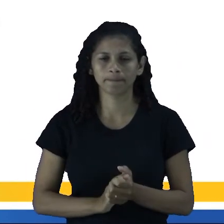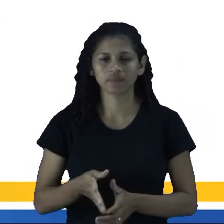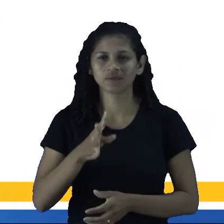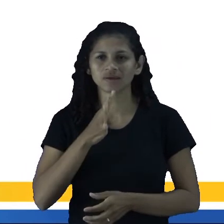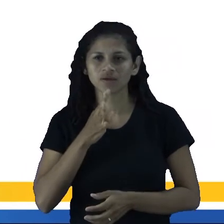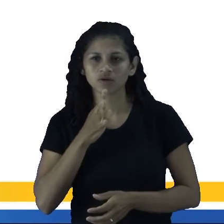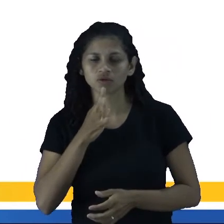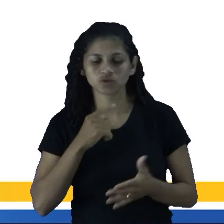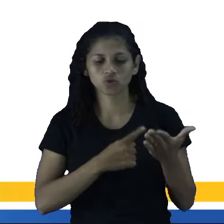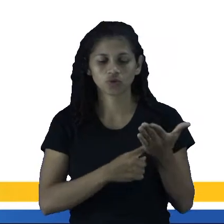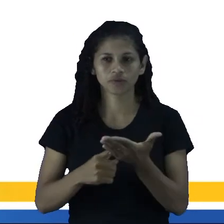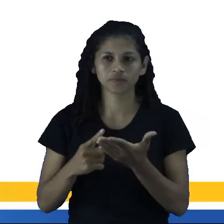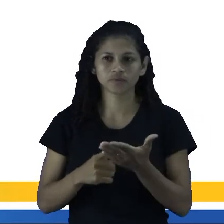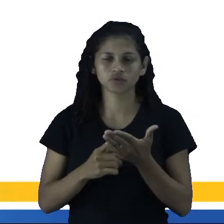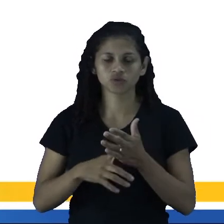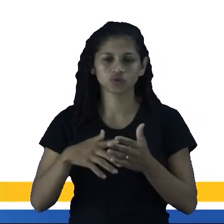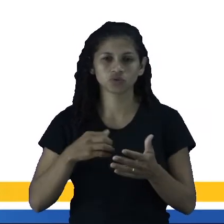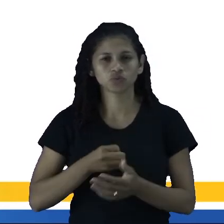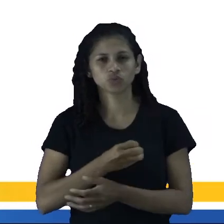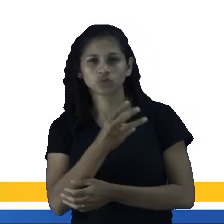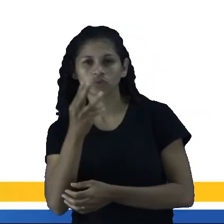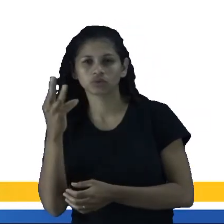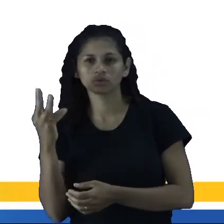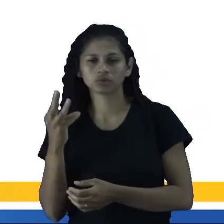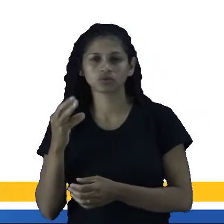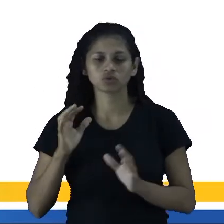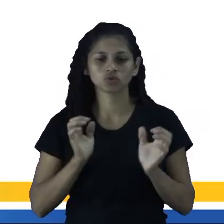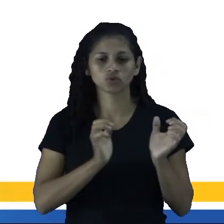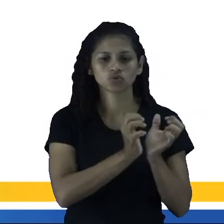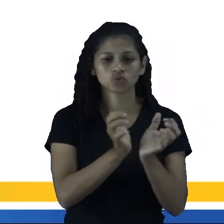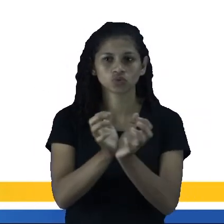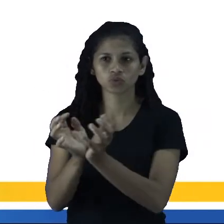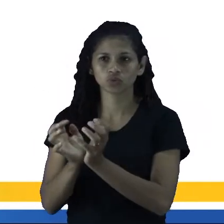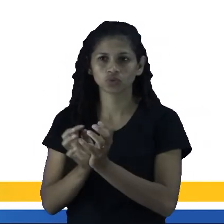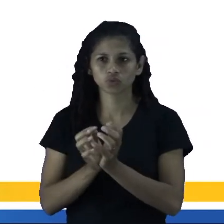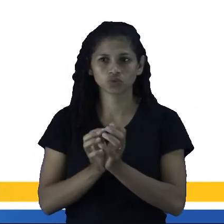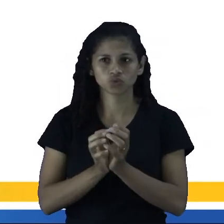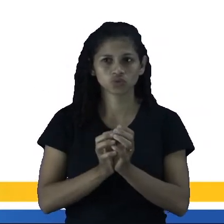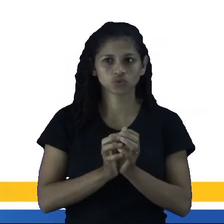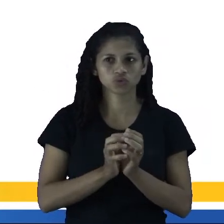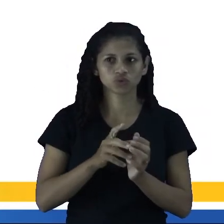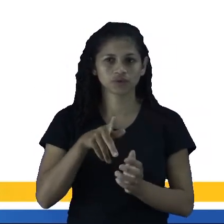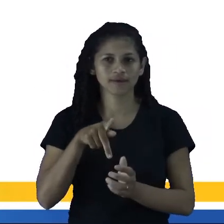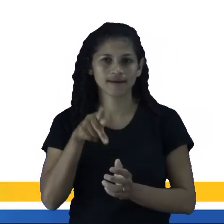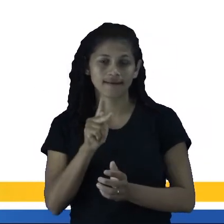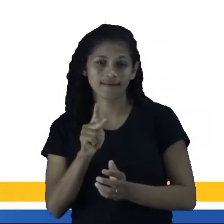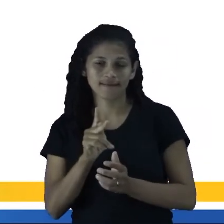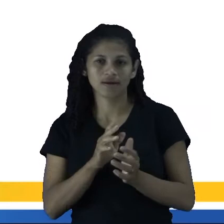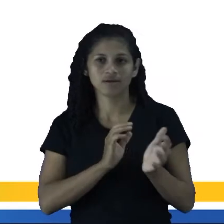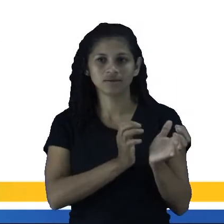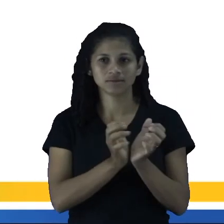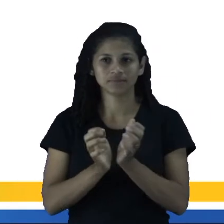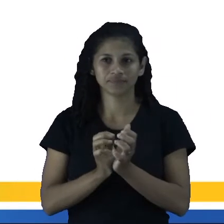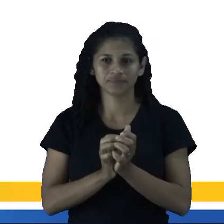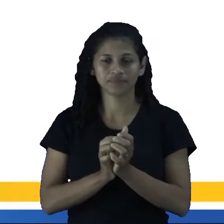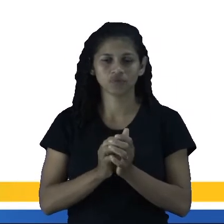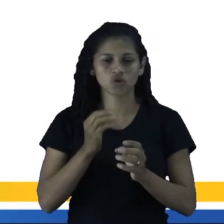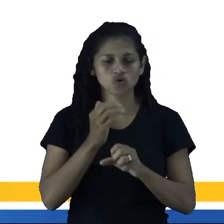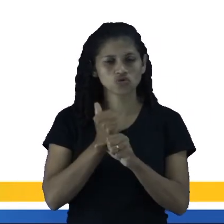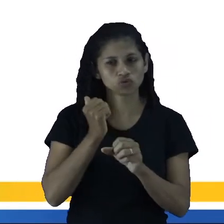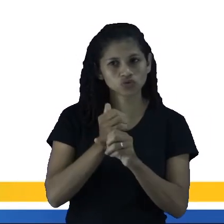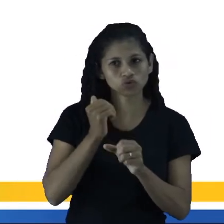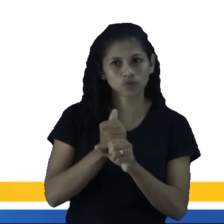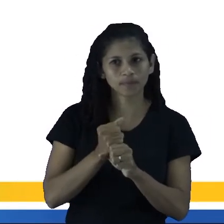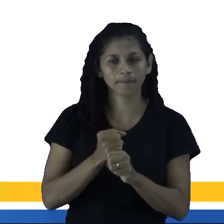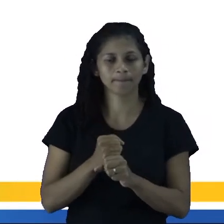Conhecemos como combinação a contagem de todo o subconjunto de K elementos, que podemos formar de um conjunto de N elementos.